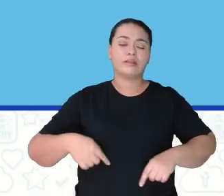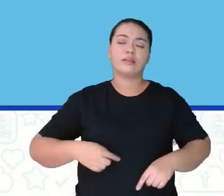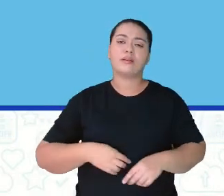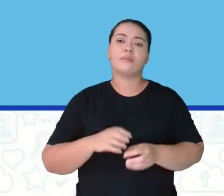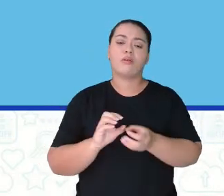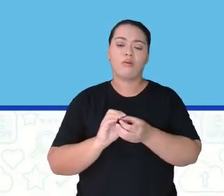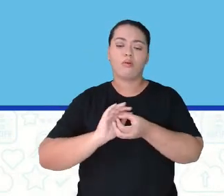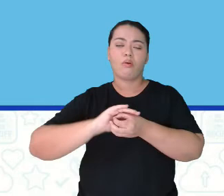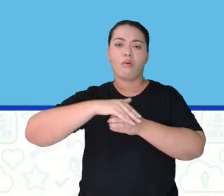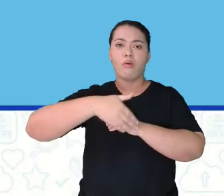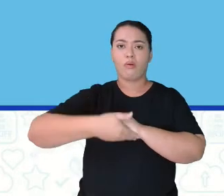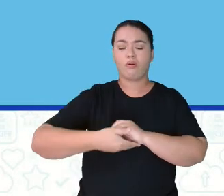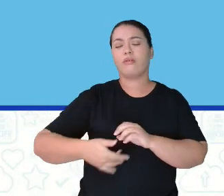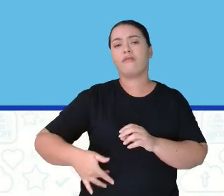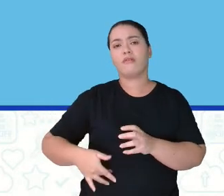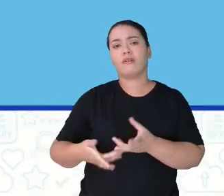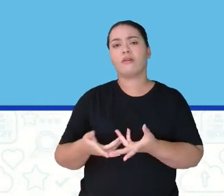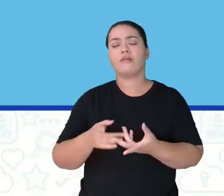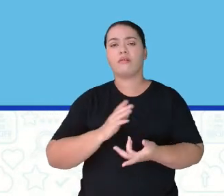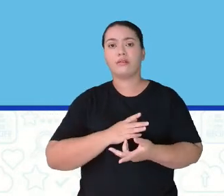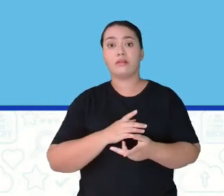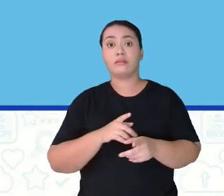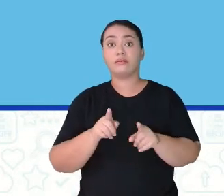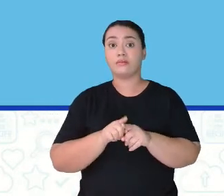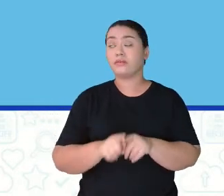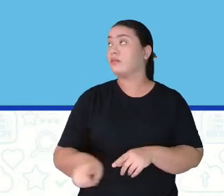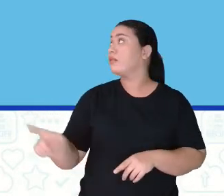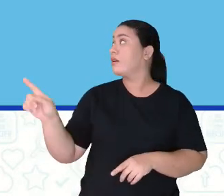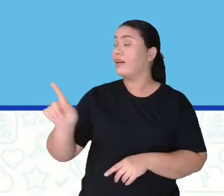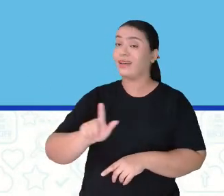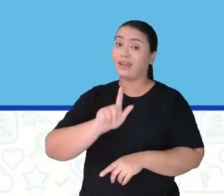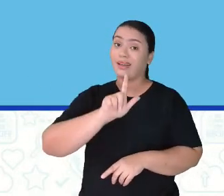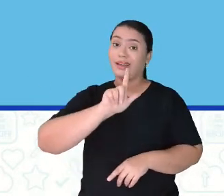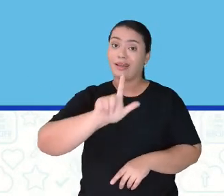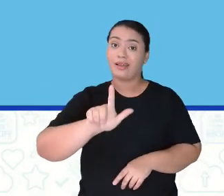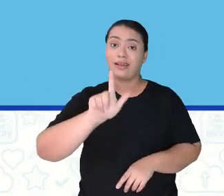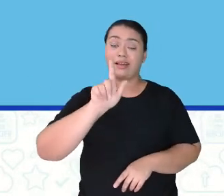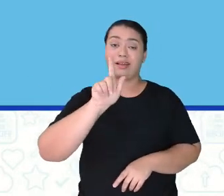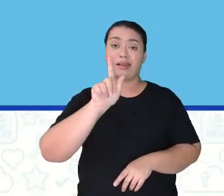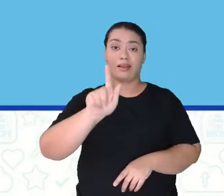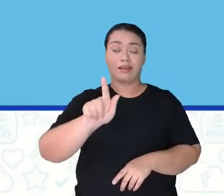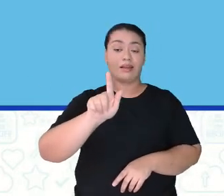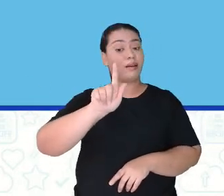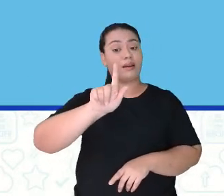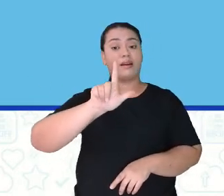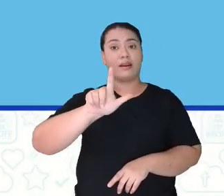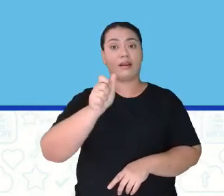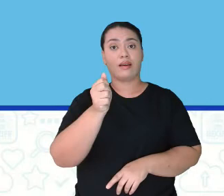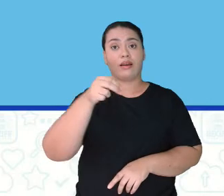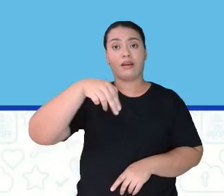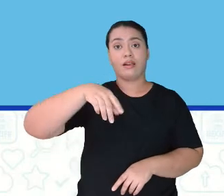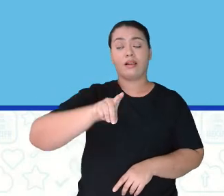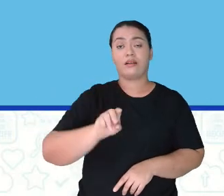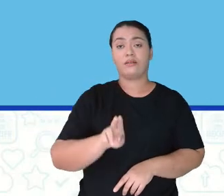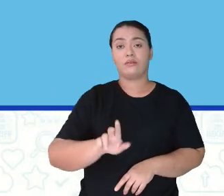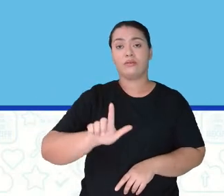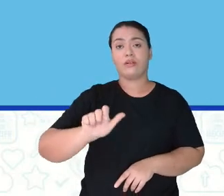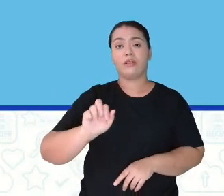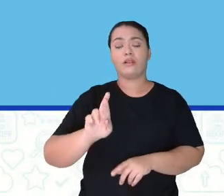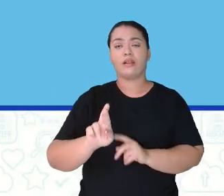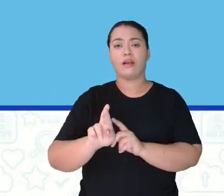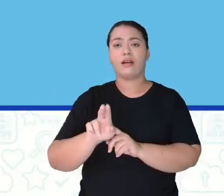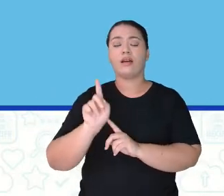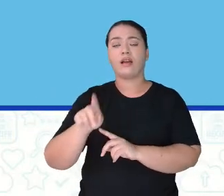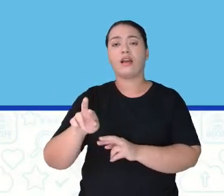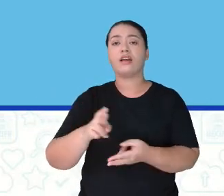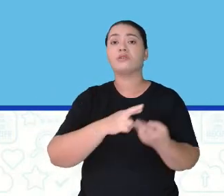e o nosso corpo. Já o tecido epitelial glandular, ele é responsável pela formação das glândulas